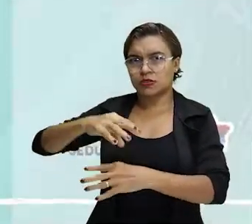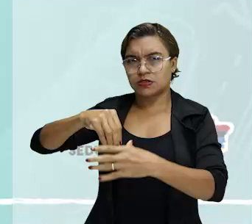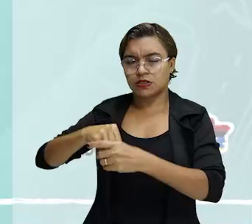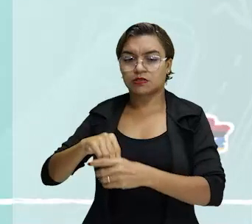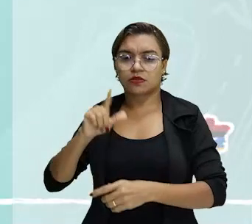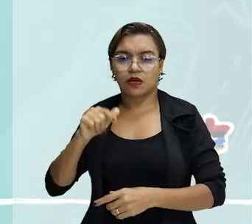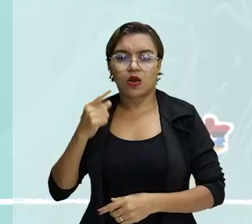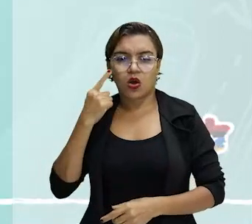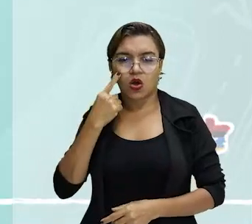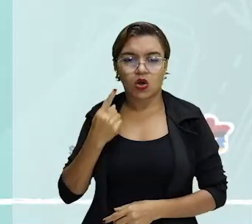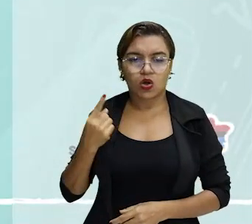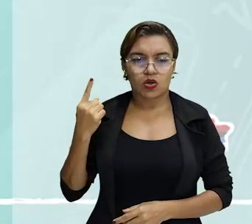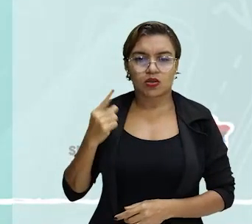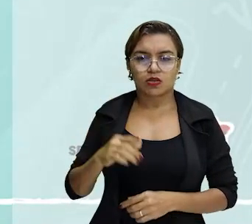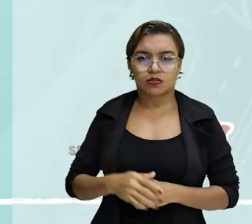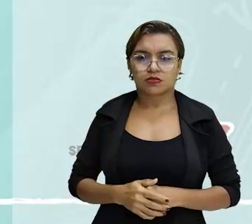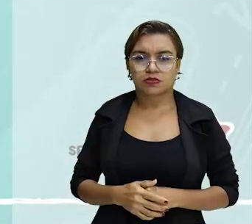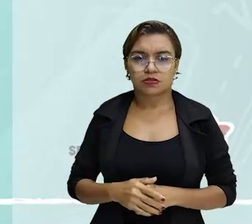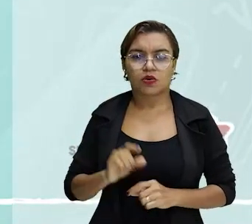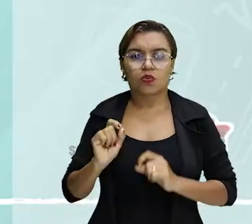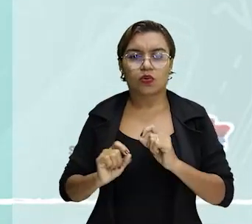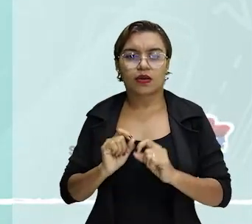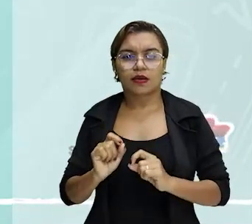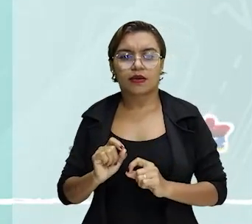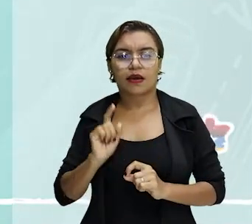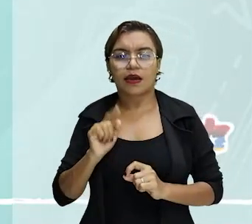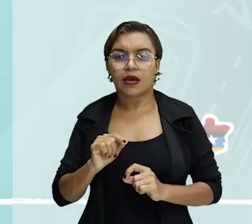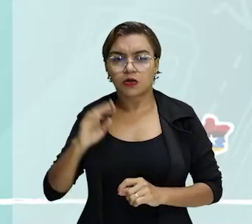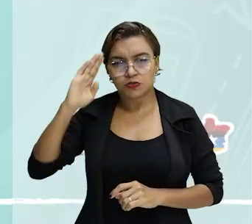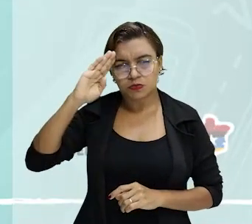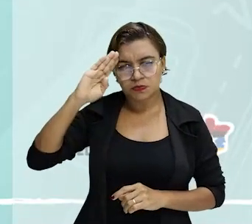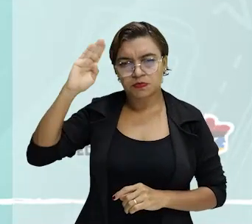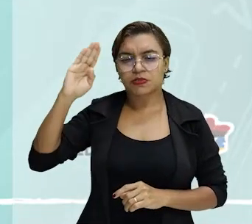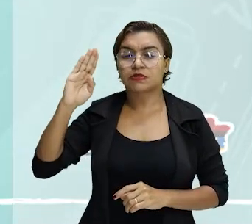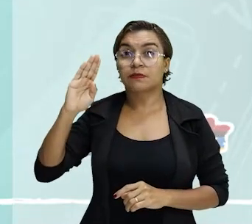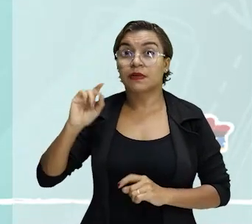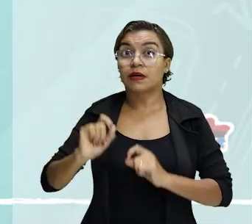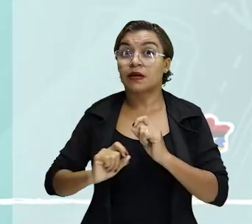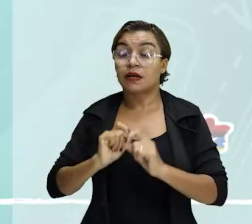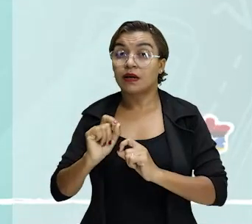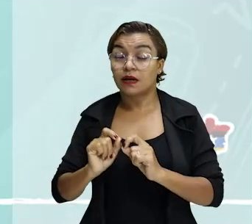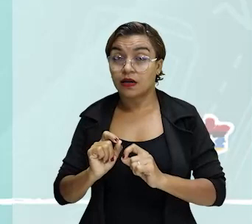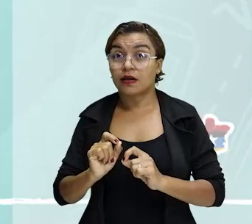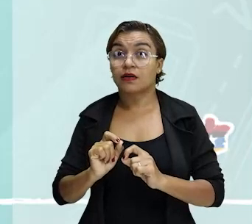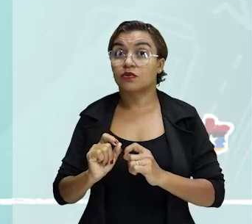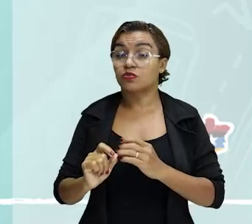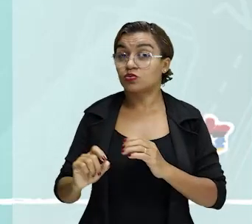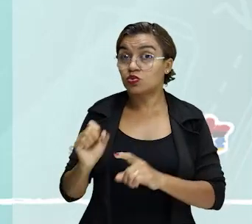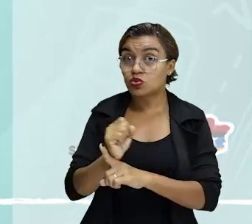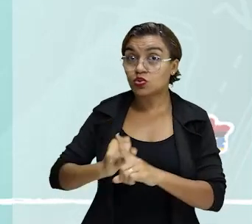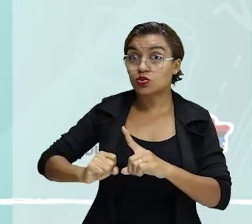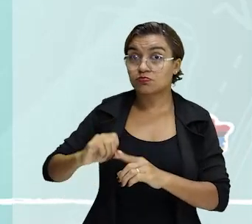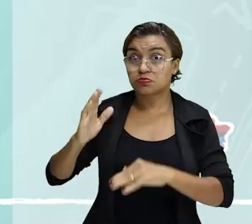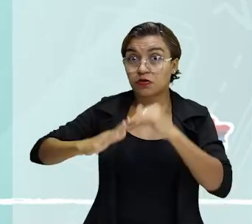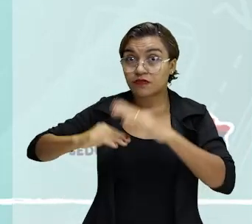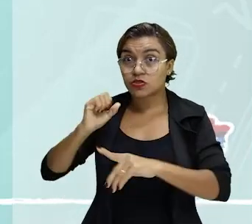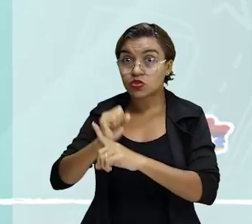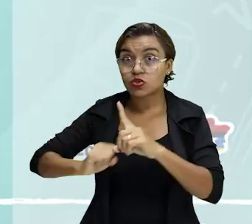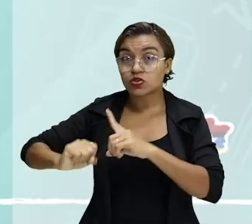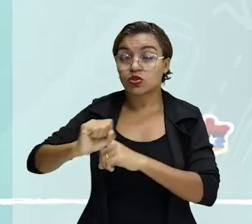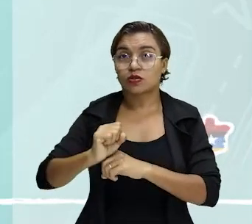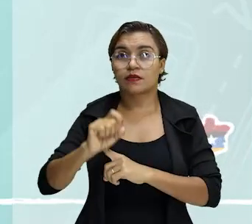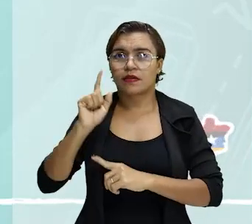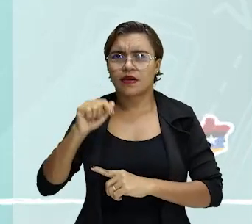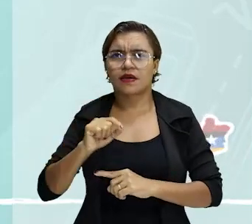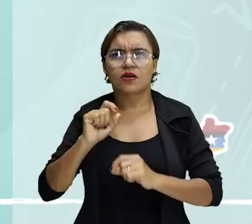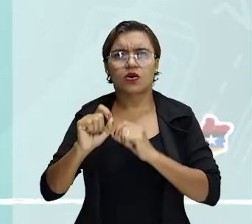chamado Talcott Parsons. É um dos principais sociólogos norte-americanos da história da sociologia. Ele é de uma